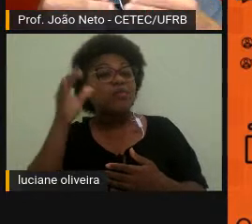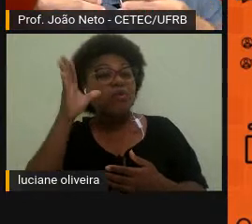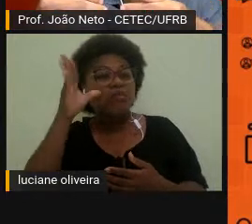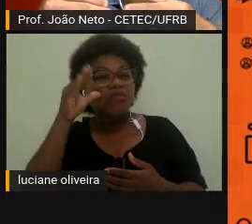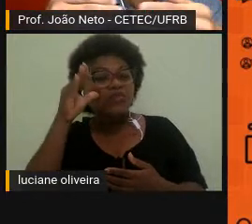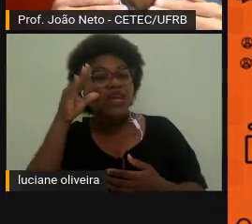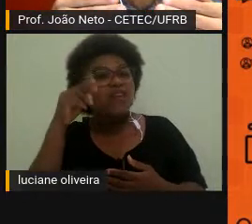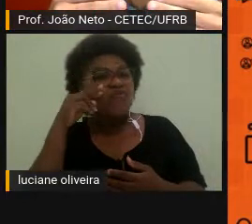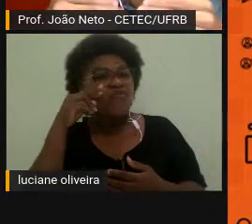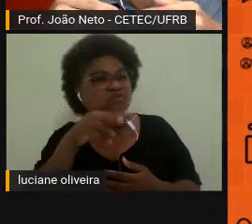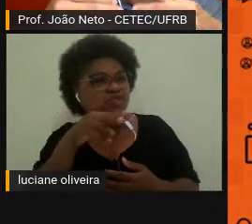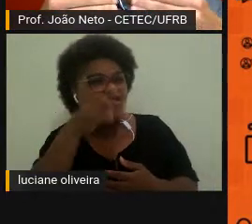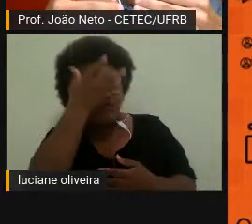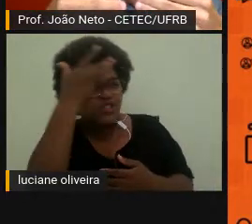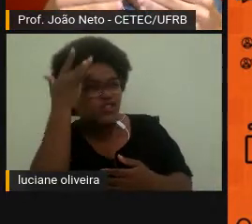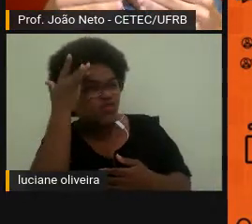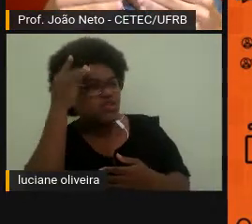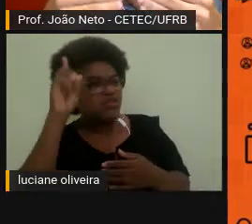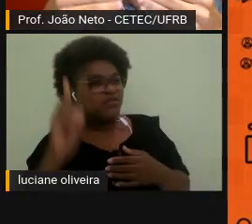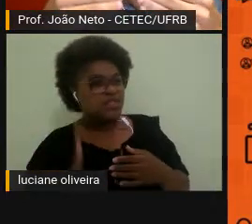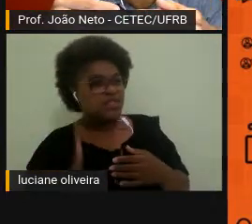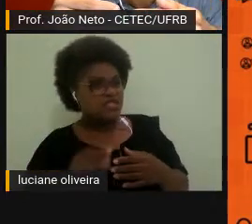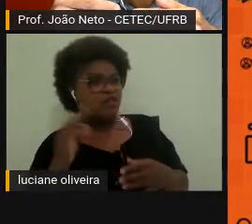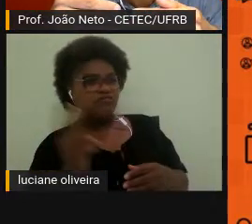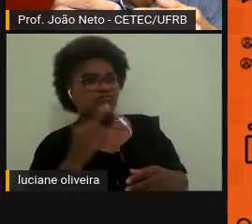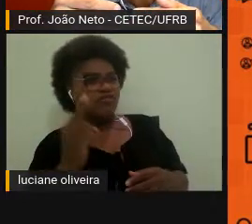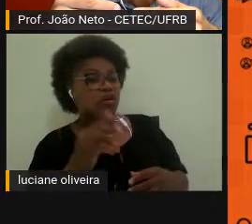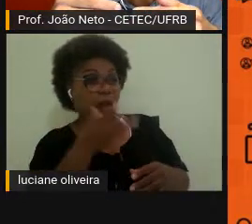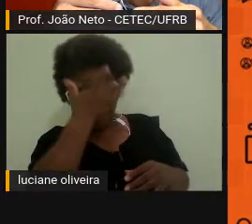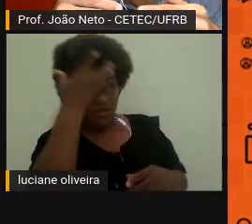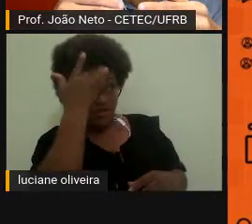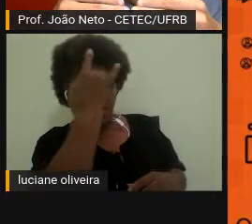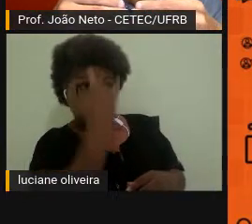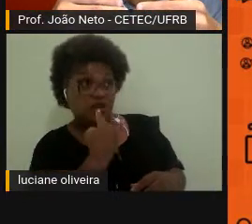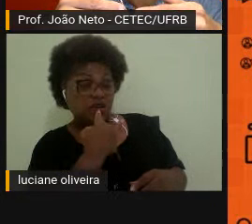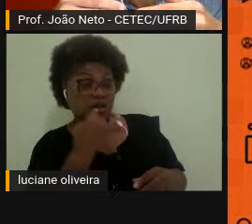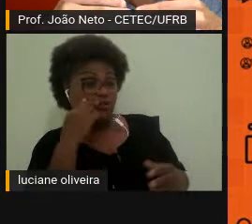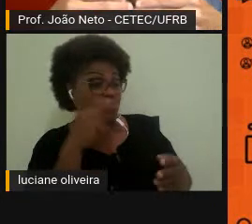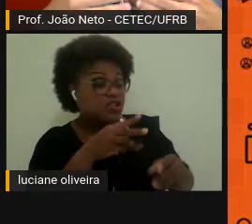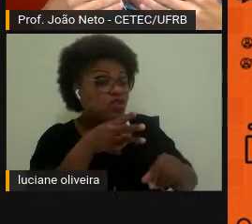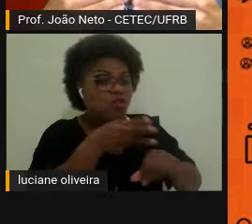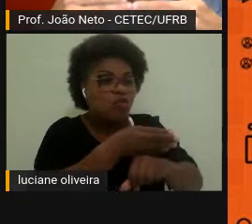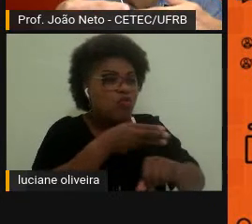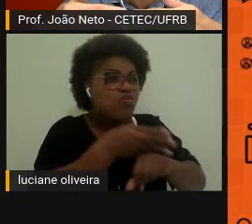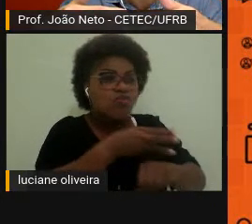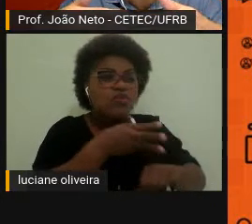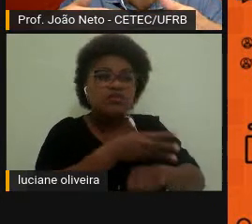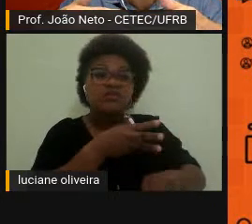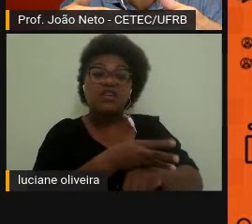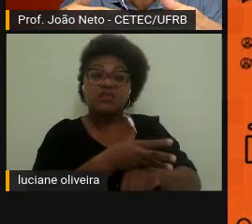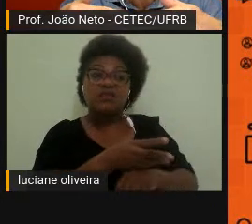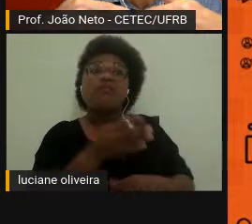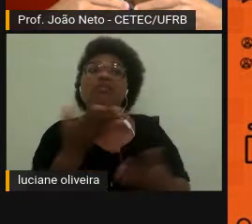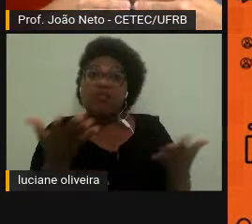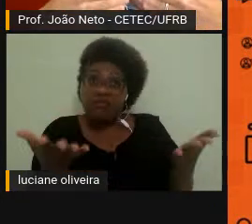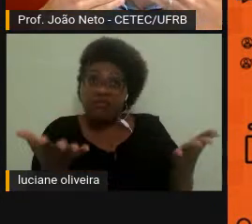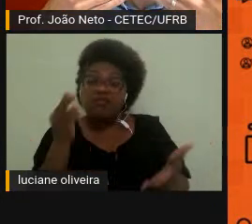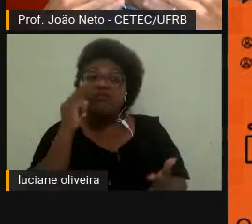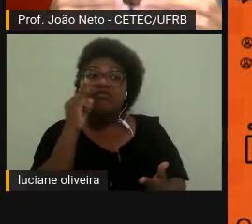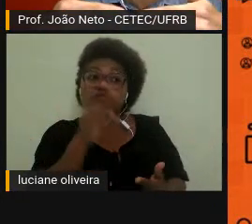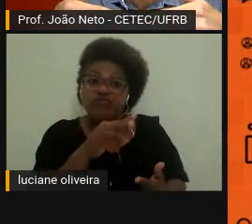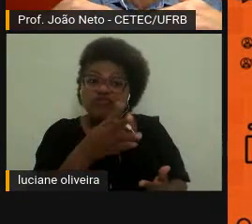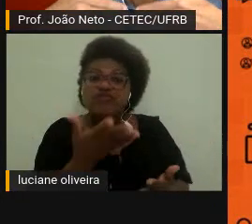pessoas cegas utilizando o WhatsApp e e você vê que existe uma curiosidade muito grande